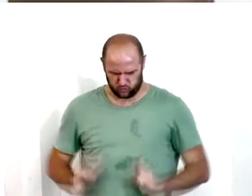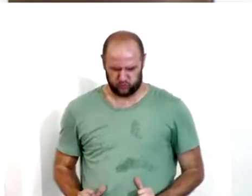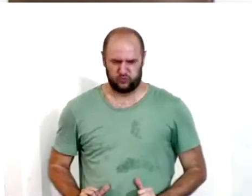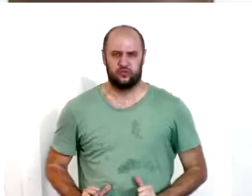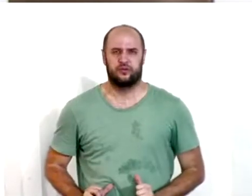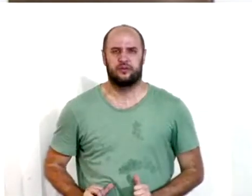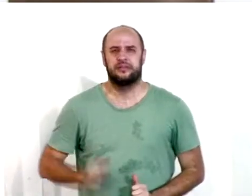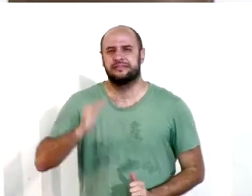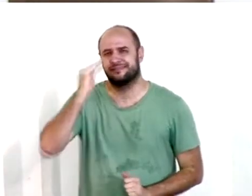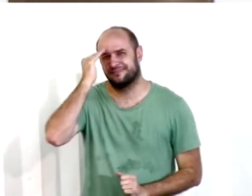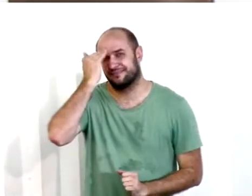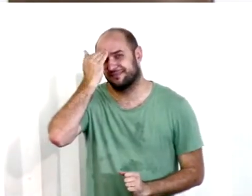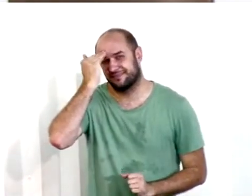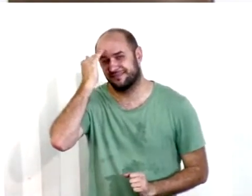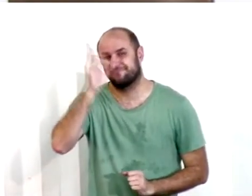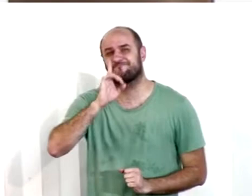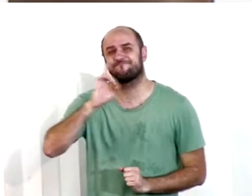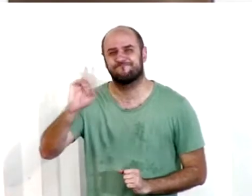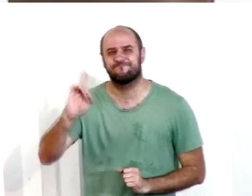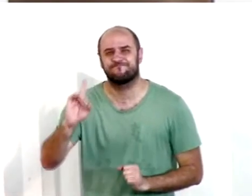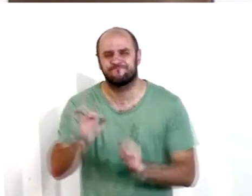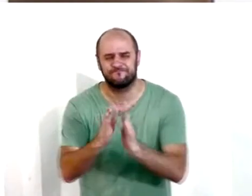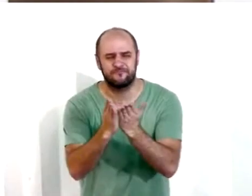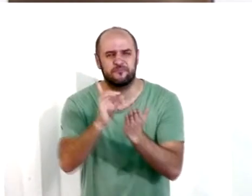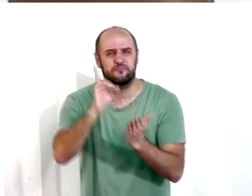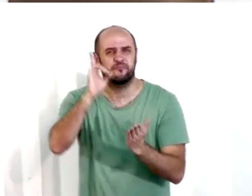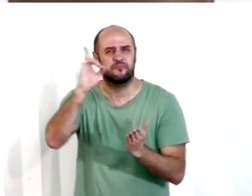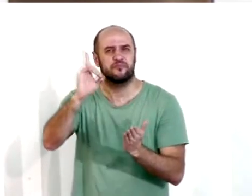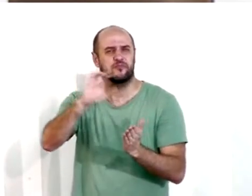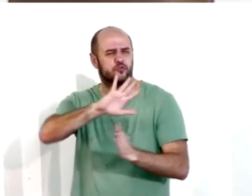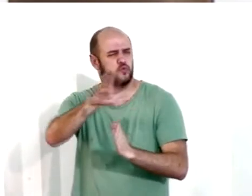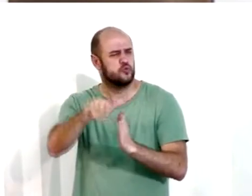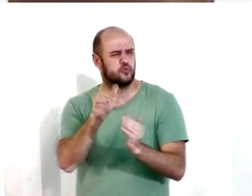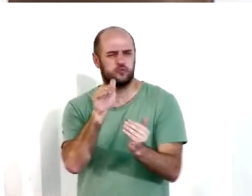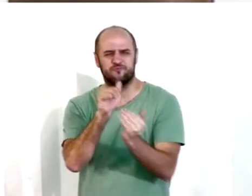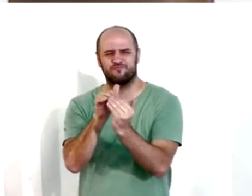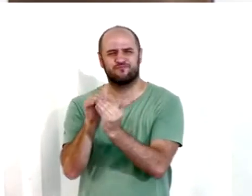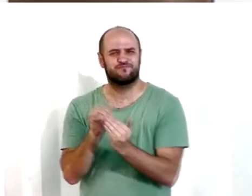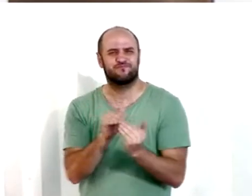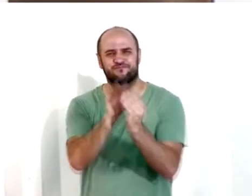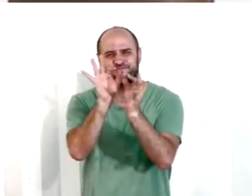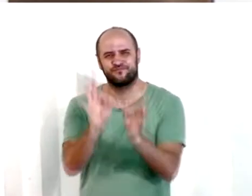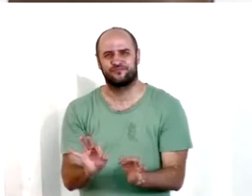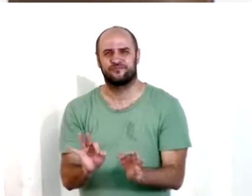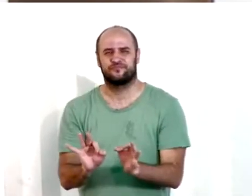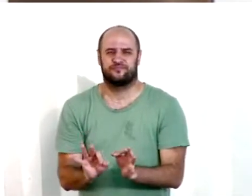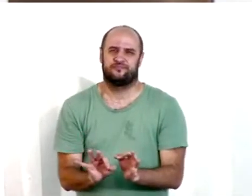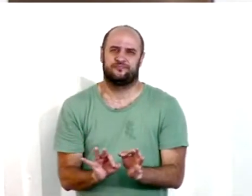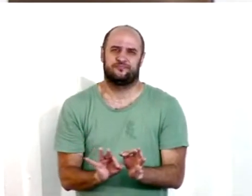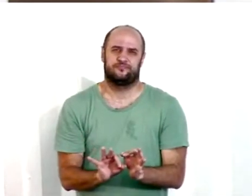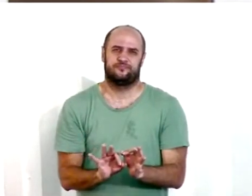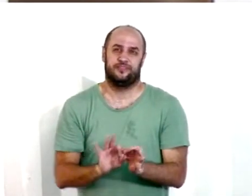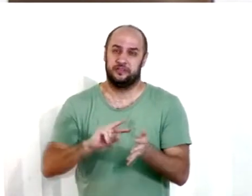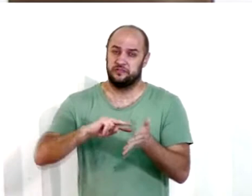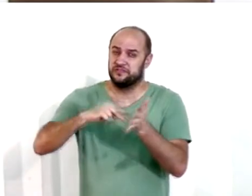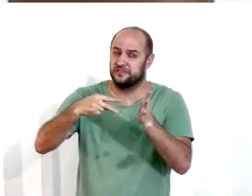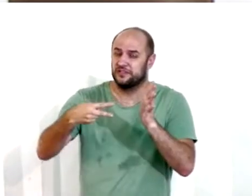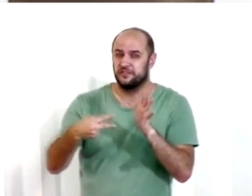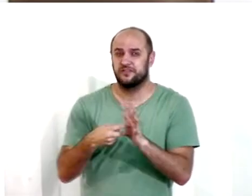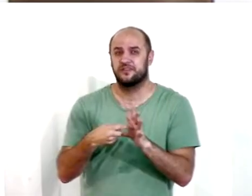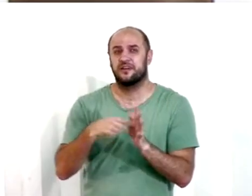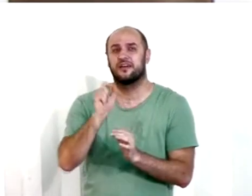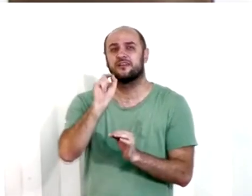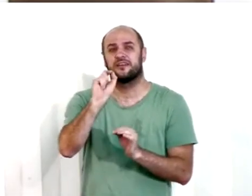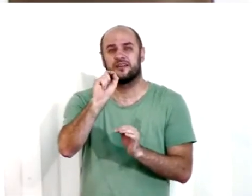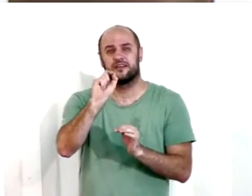fizer, o Espírito Santo vai clarear e tudo fará sentido. E o sentido que será feito é